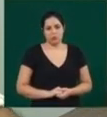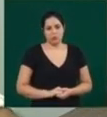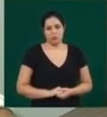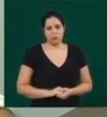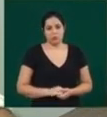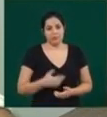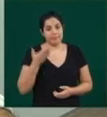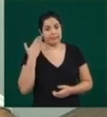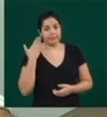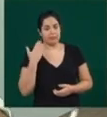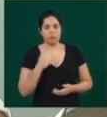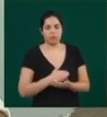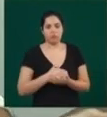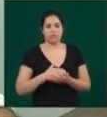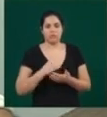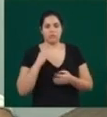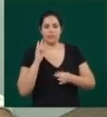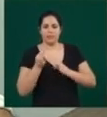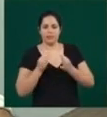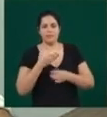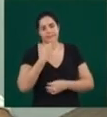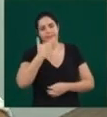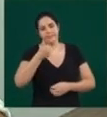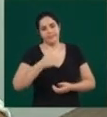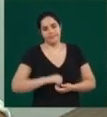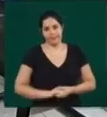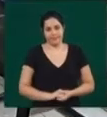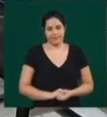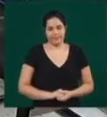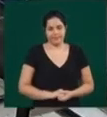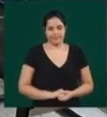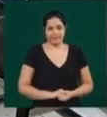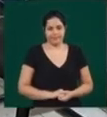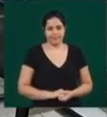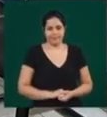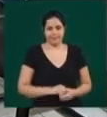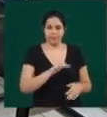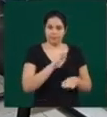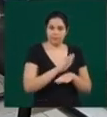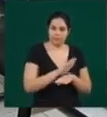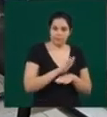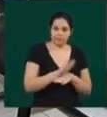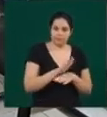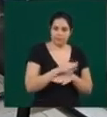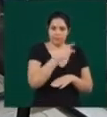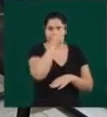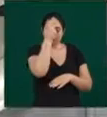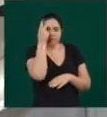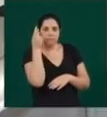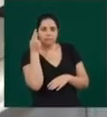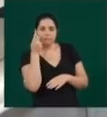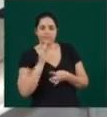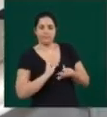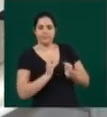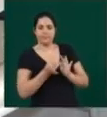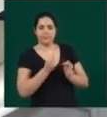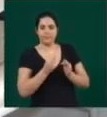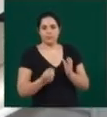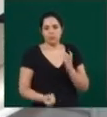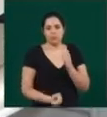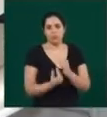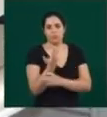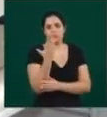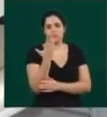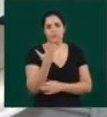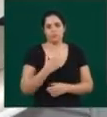começa, maior a chance de realmente evitar qualquer tipo de deformidade. Para ajudar os pacientes durante o tratamento, foi fundada a Associação